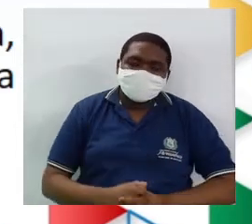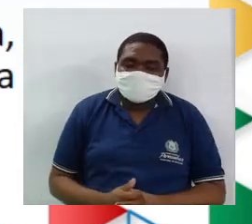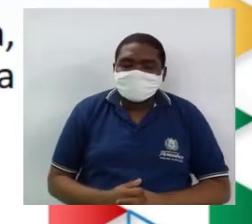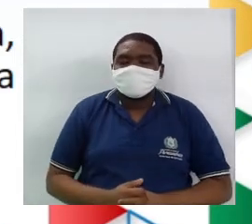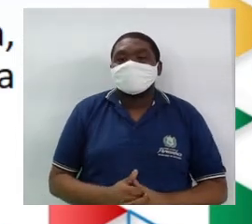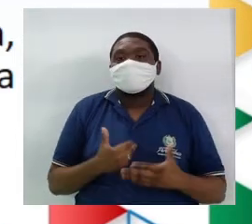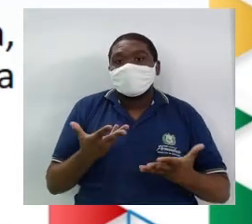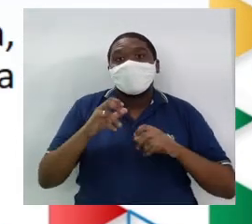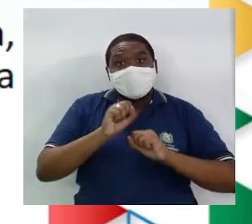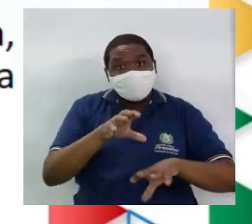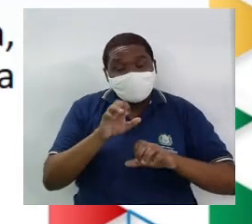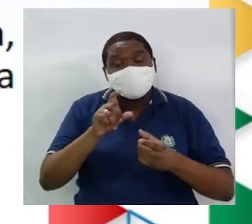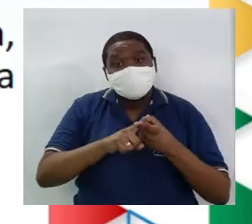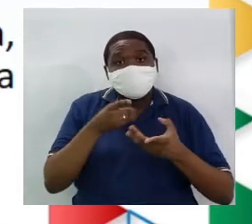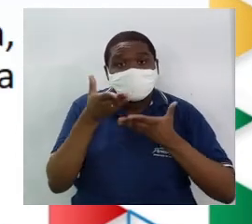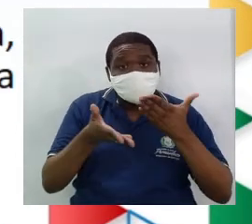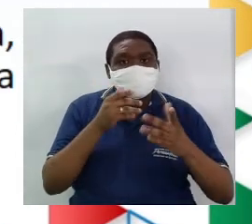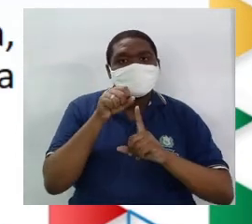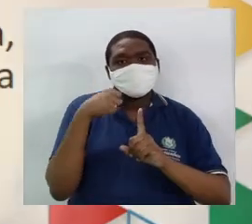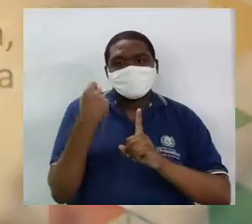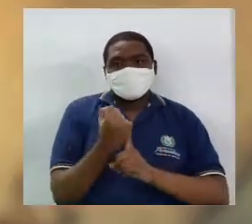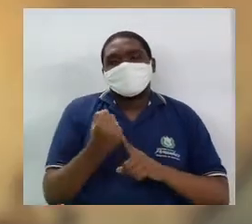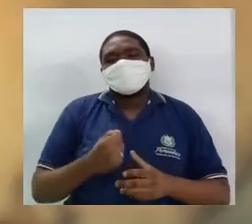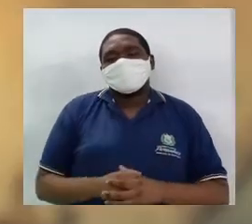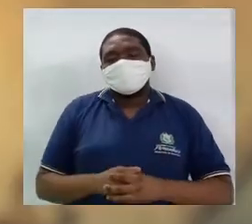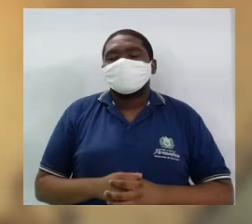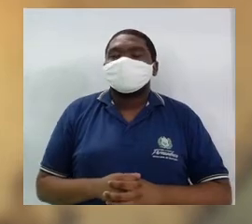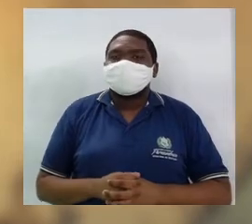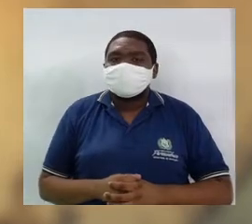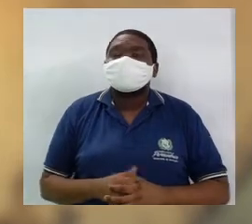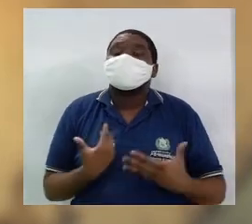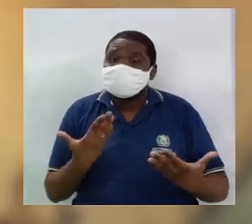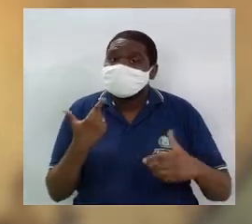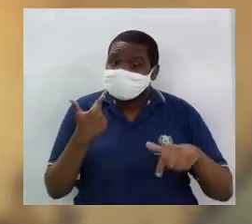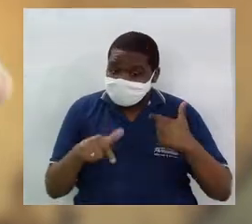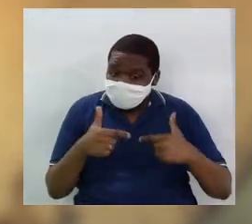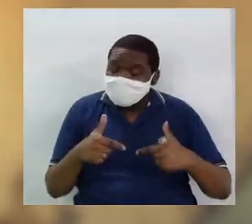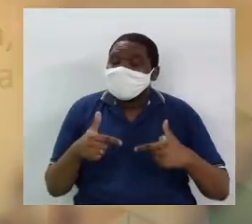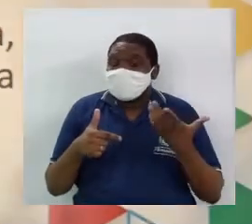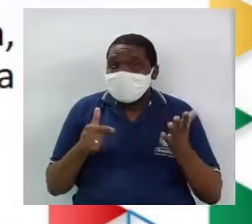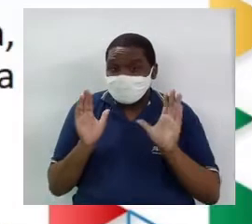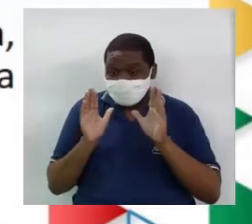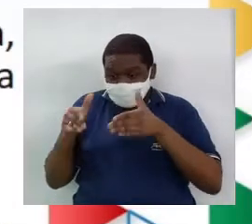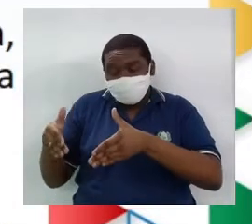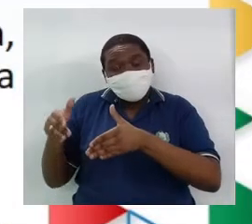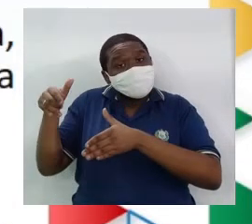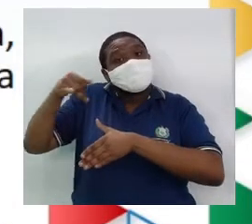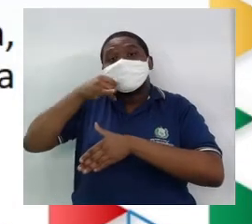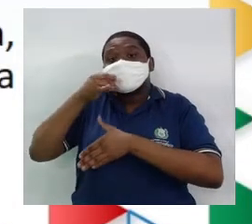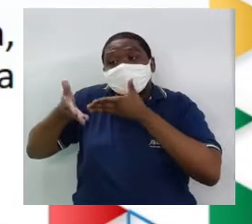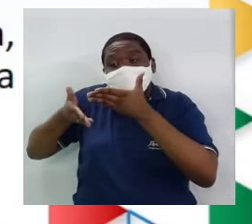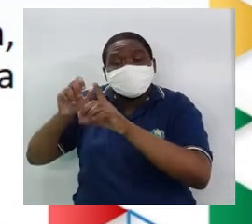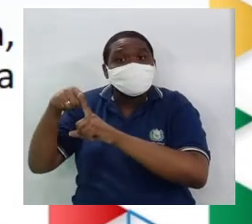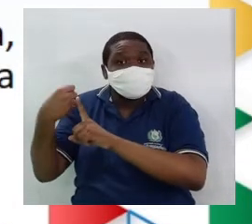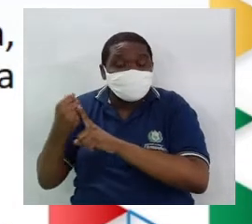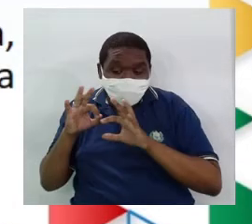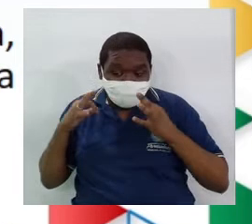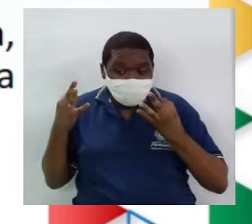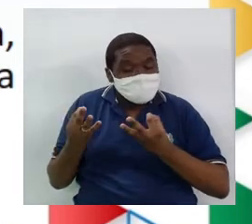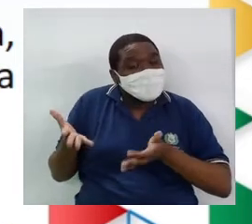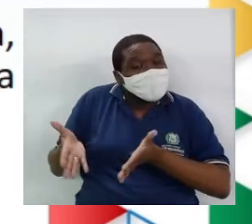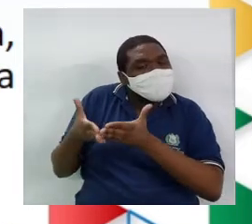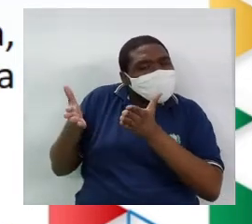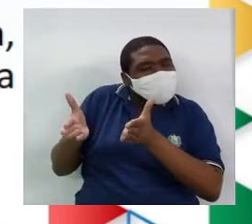atenção, educação, assistência social. Ela atua em prol de famílias de baixa